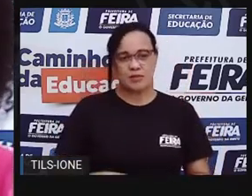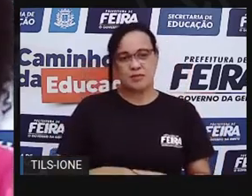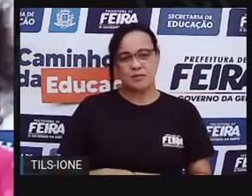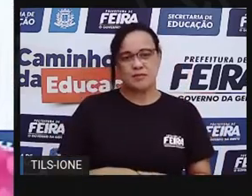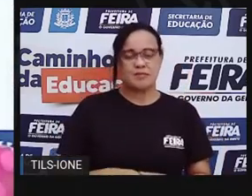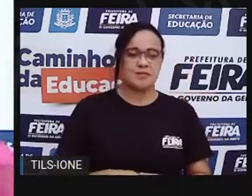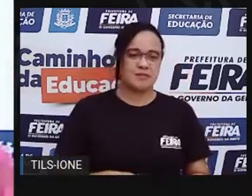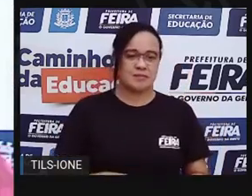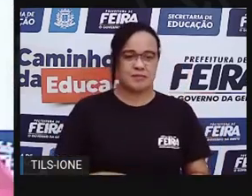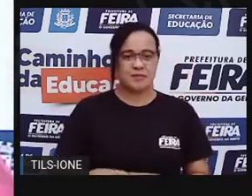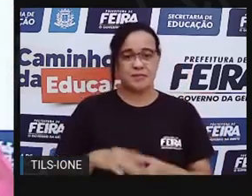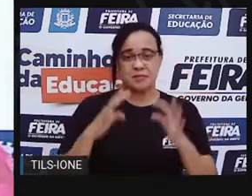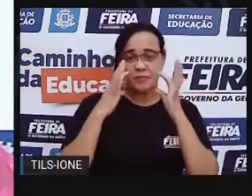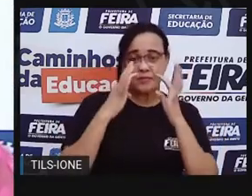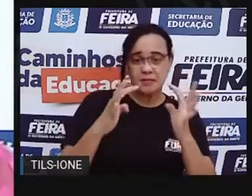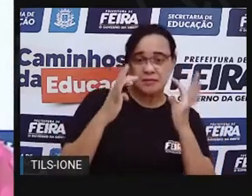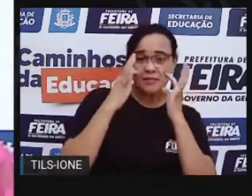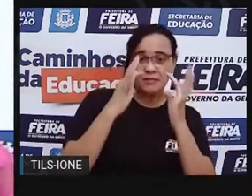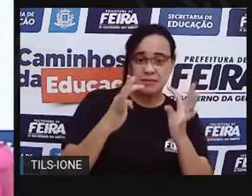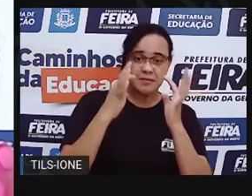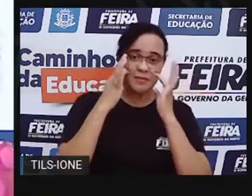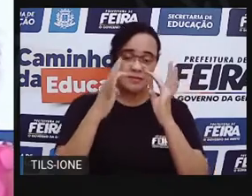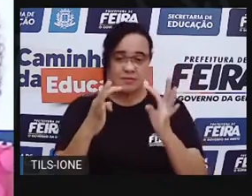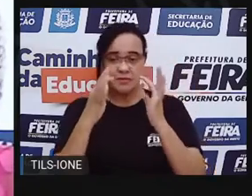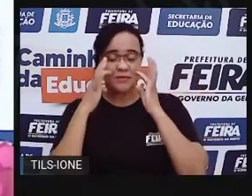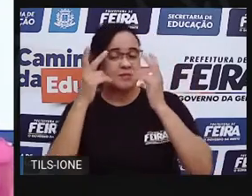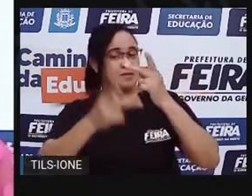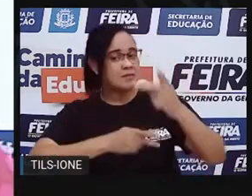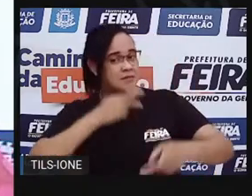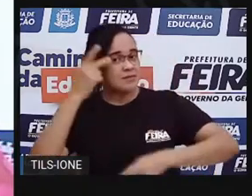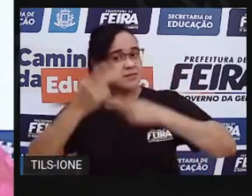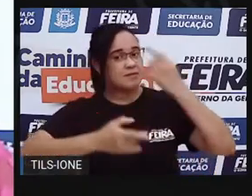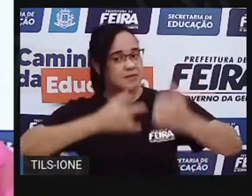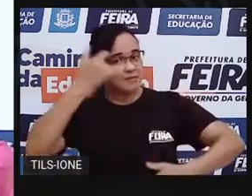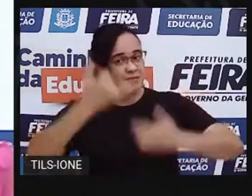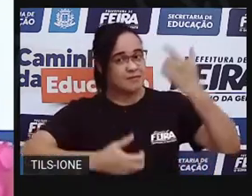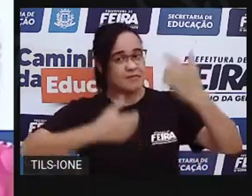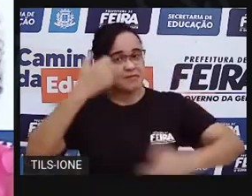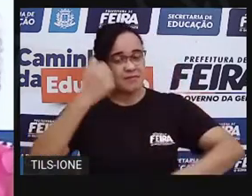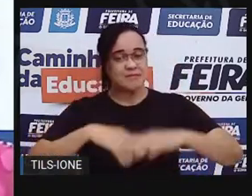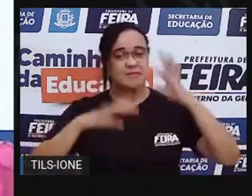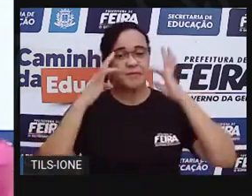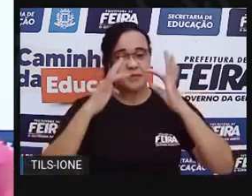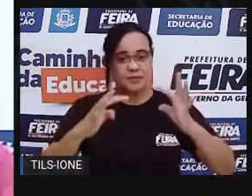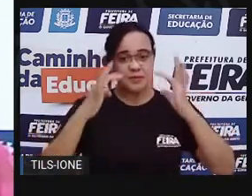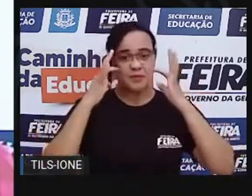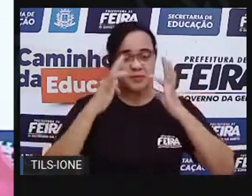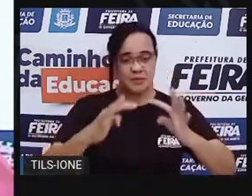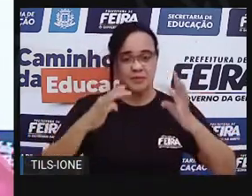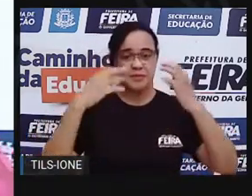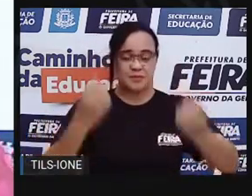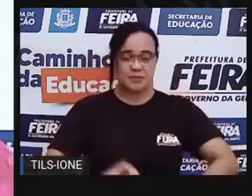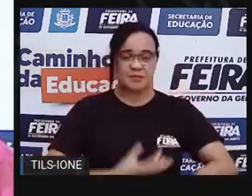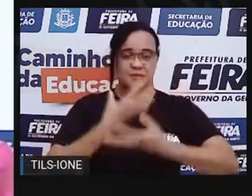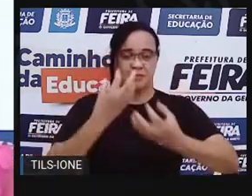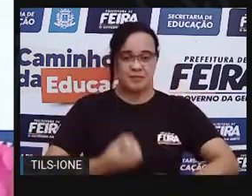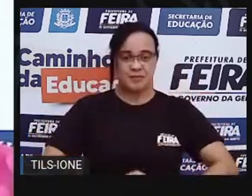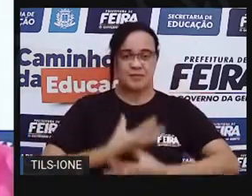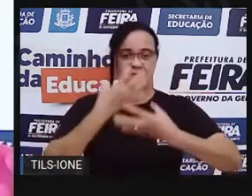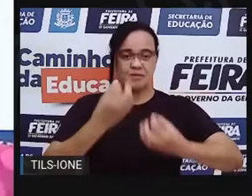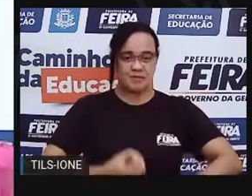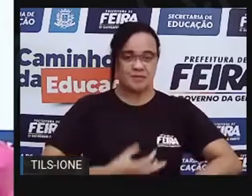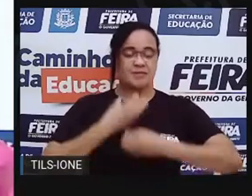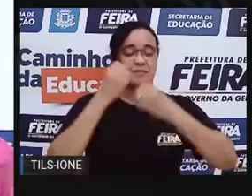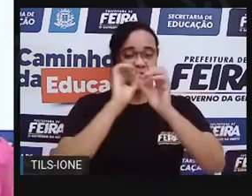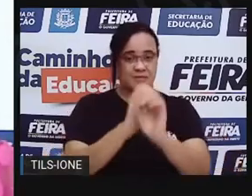Preste atenção no que agora eu vou contar. Uma poesia eu